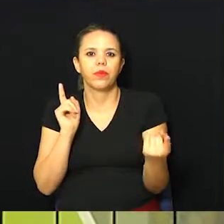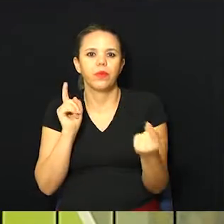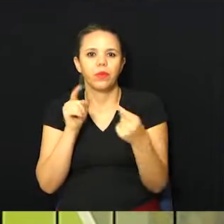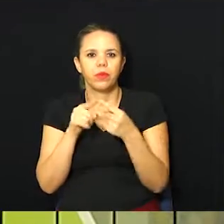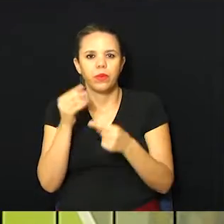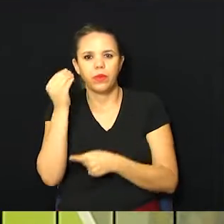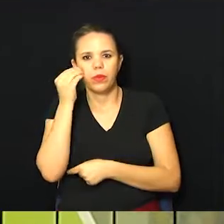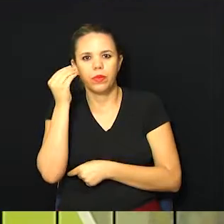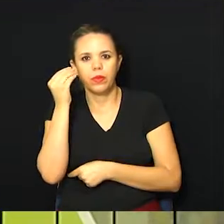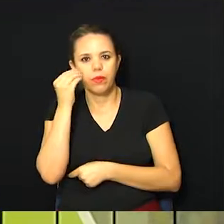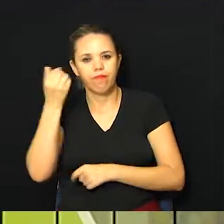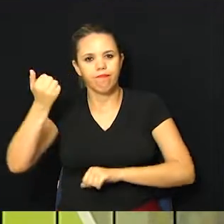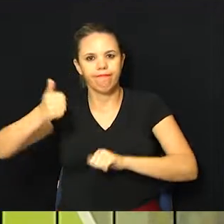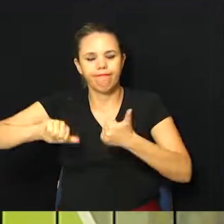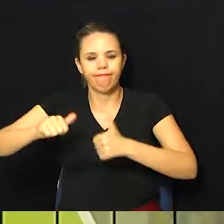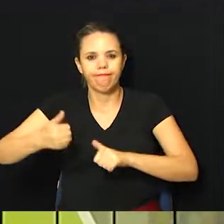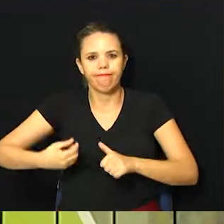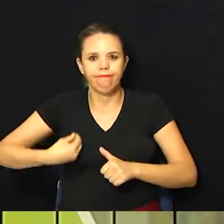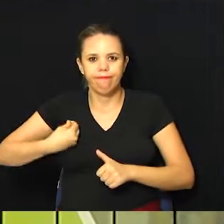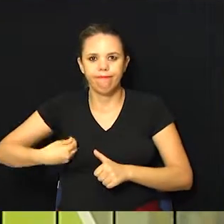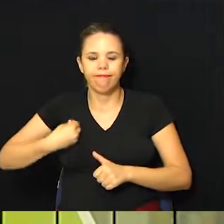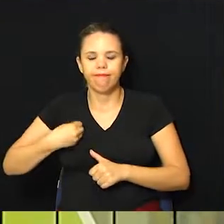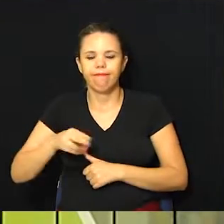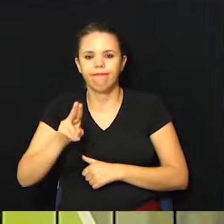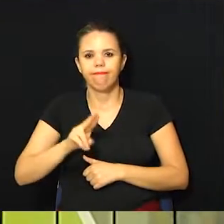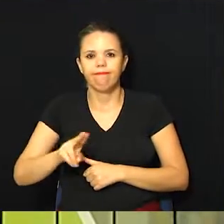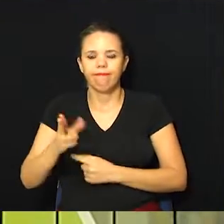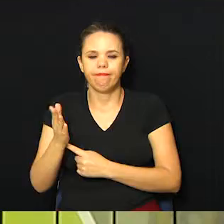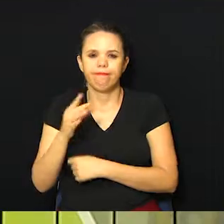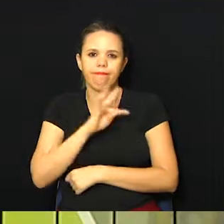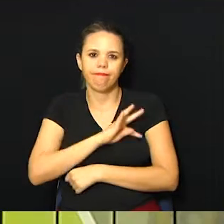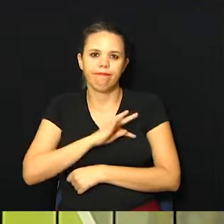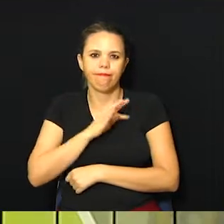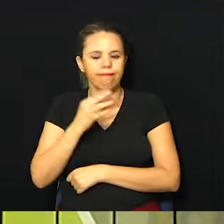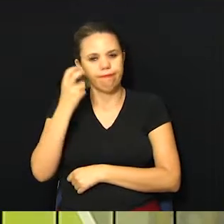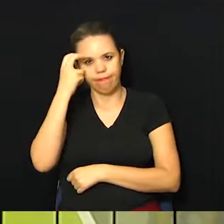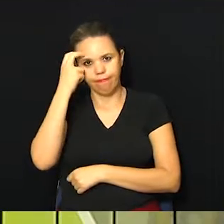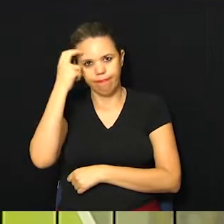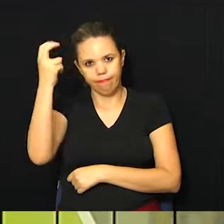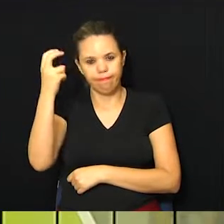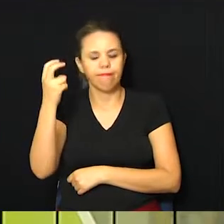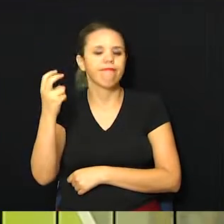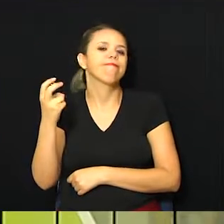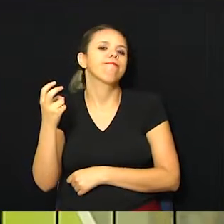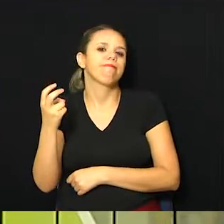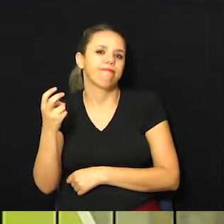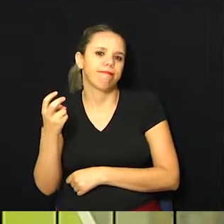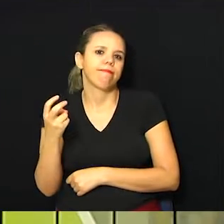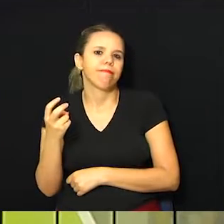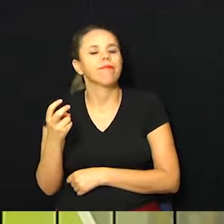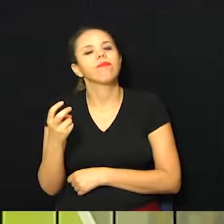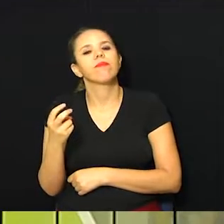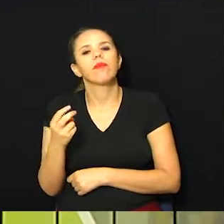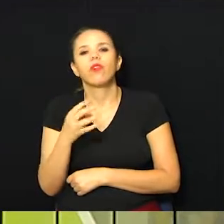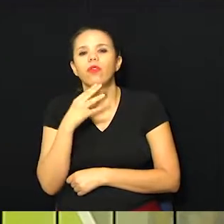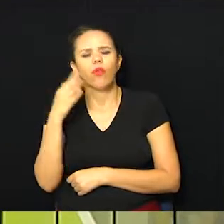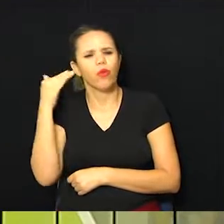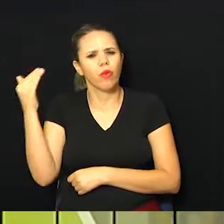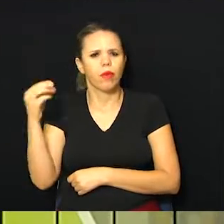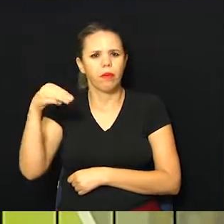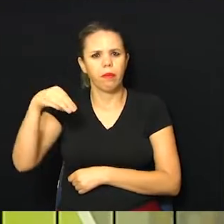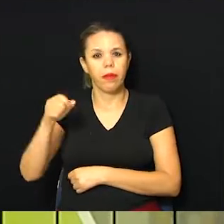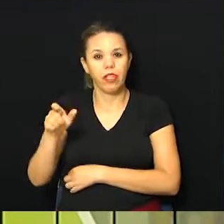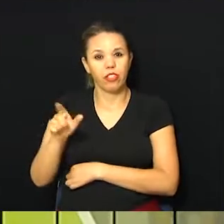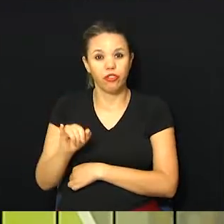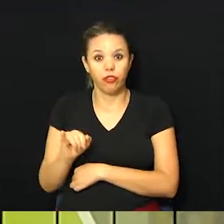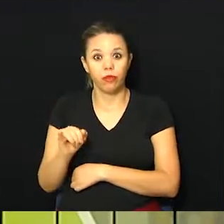de tentar simular a vida usando uma técnica de inteligência artificial conhecida como machine learning para prever